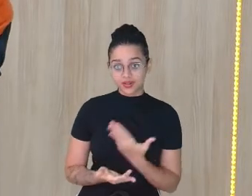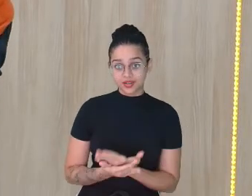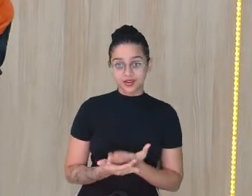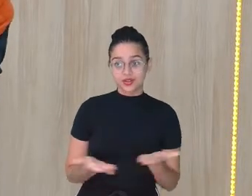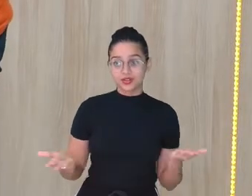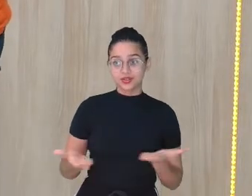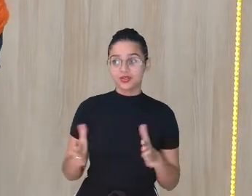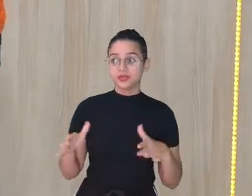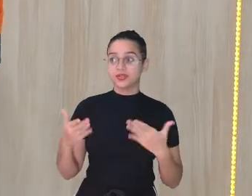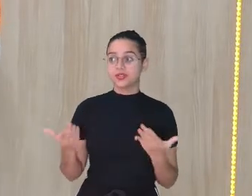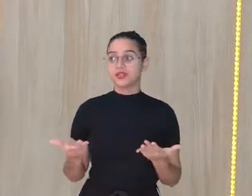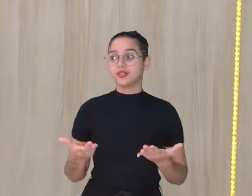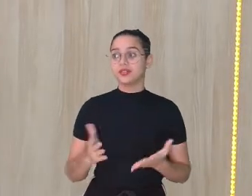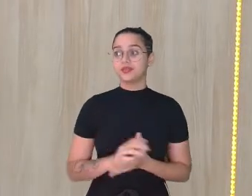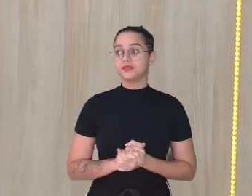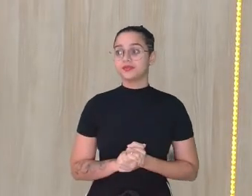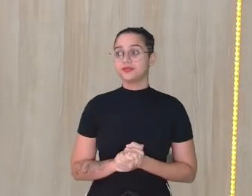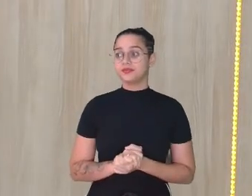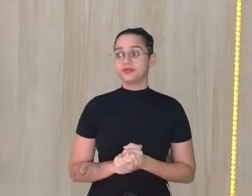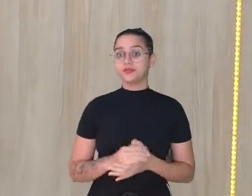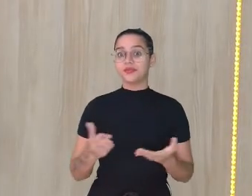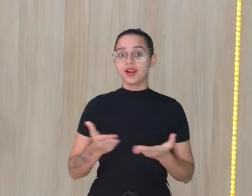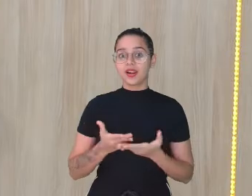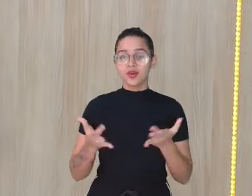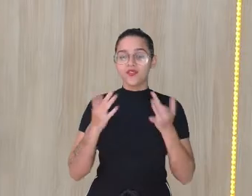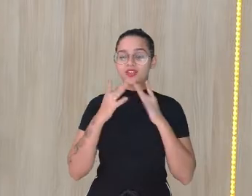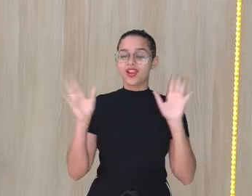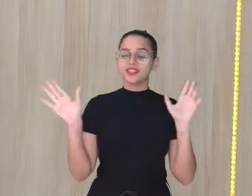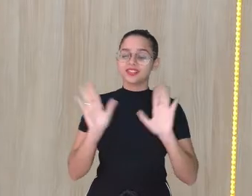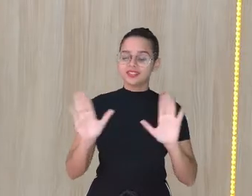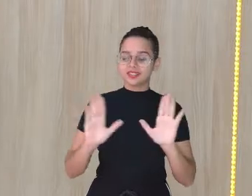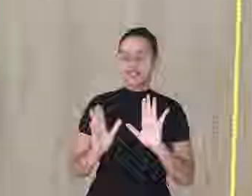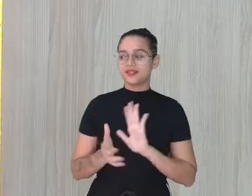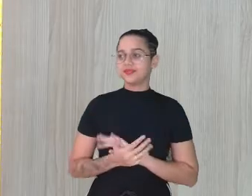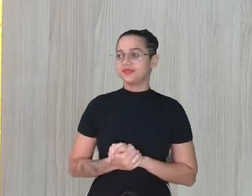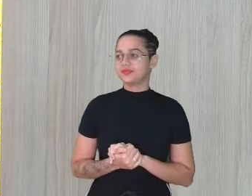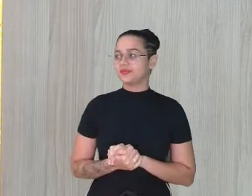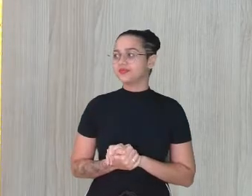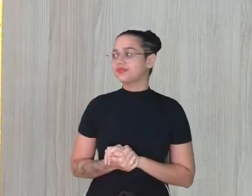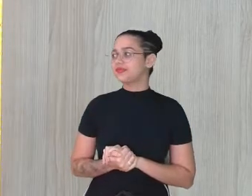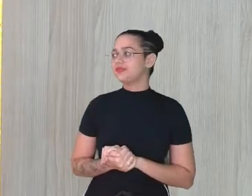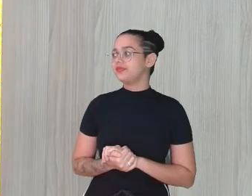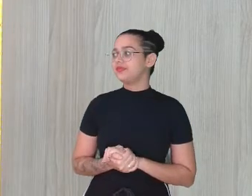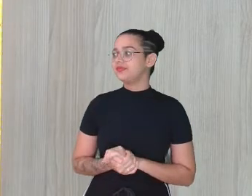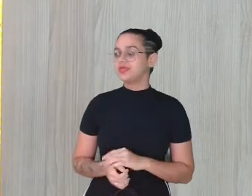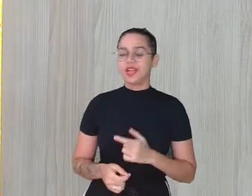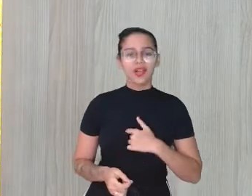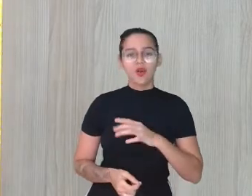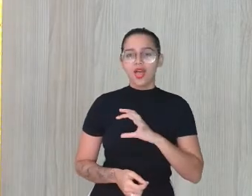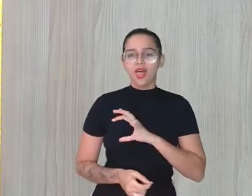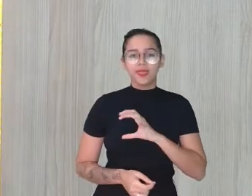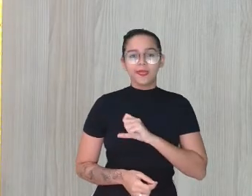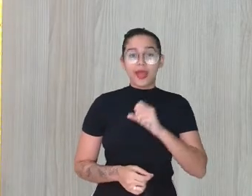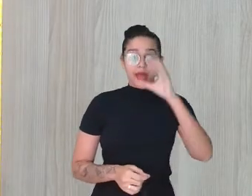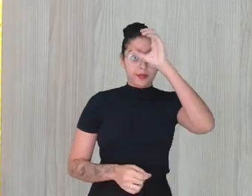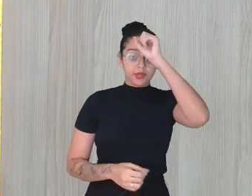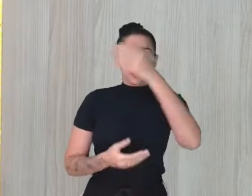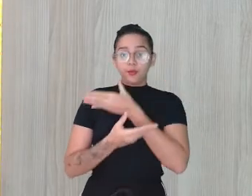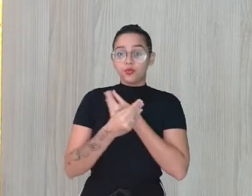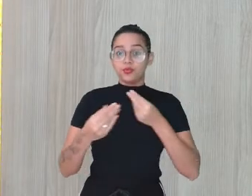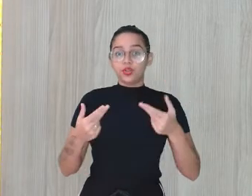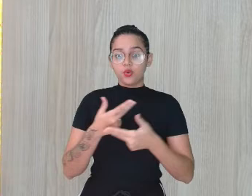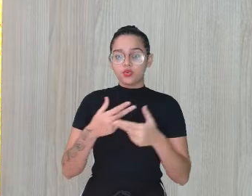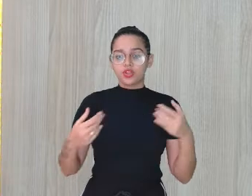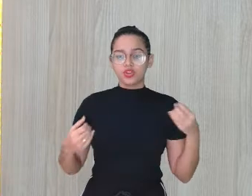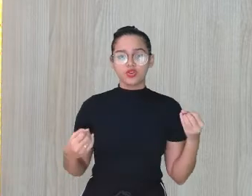hoje? Bom, vamos nos despedir, Vilma? Eu adorei, Gine. Aprendi muitas coisas